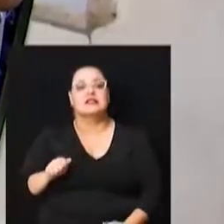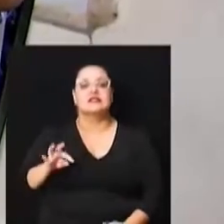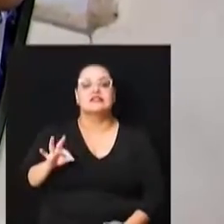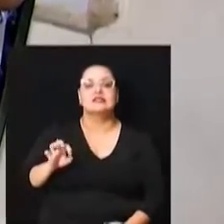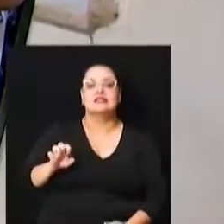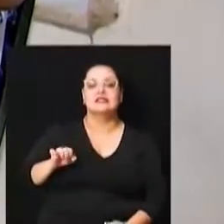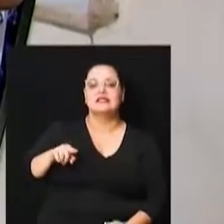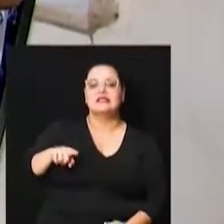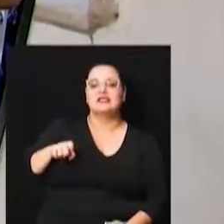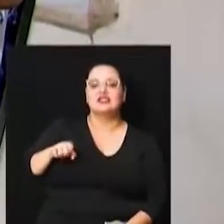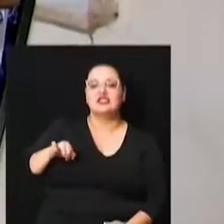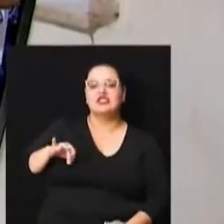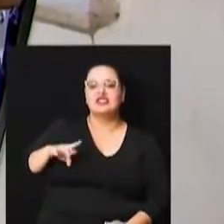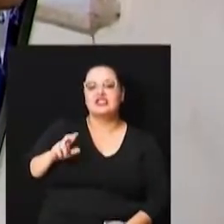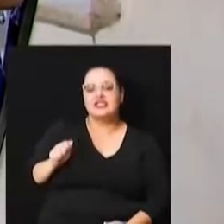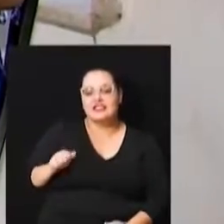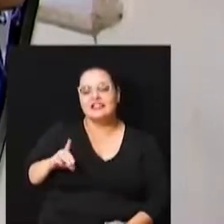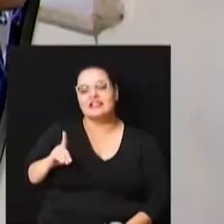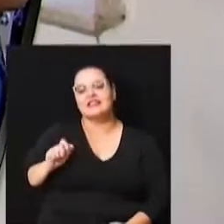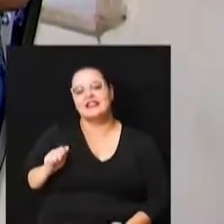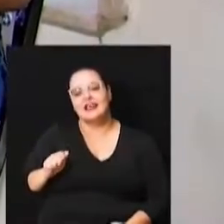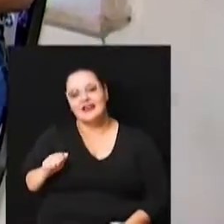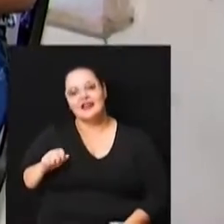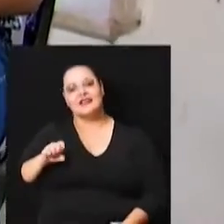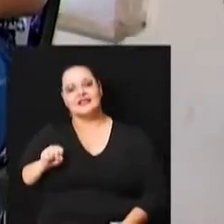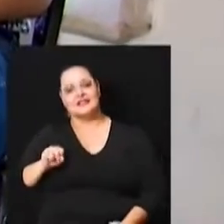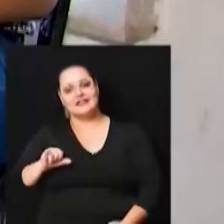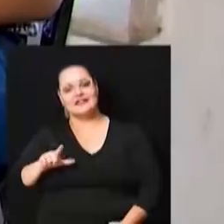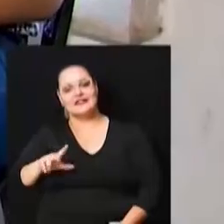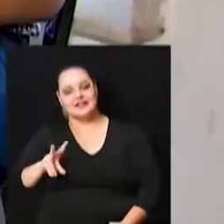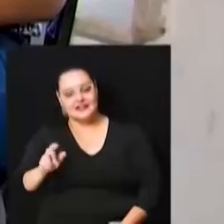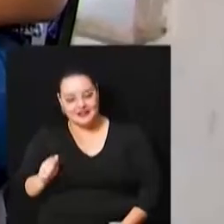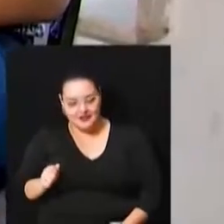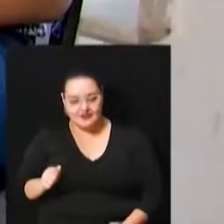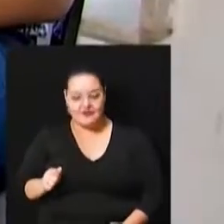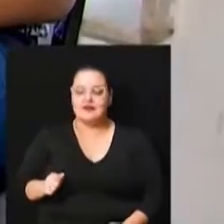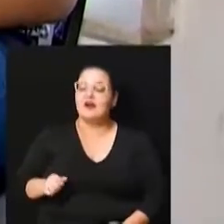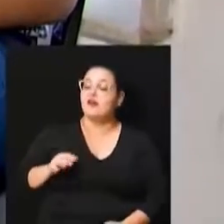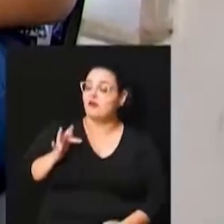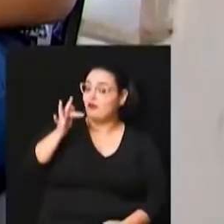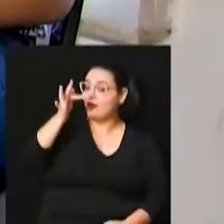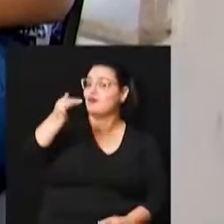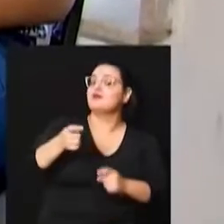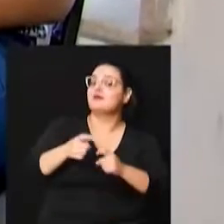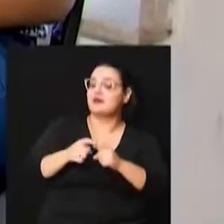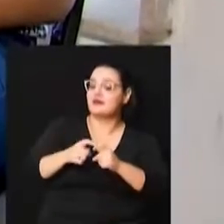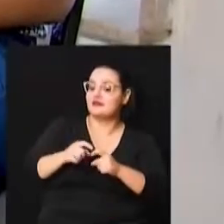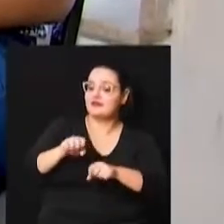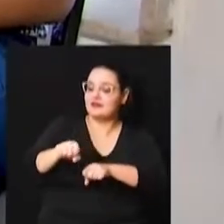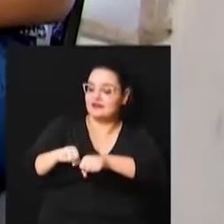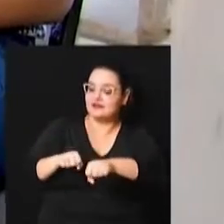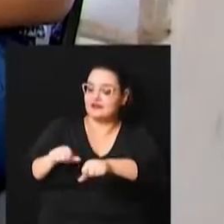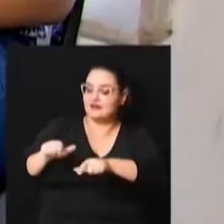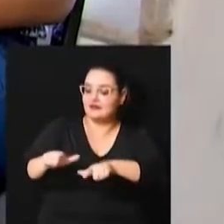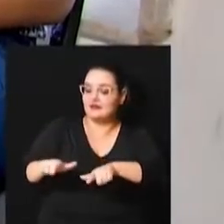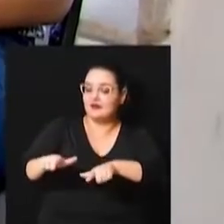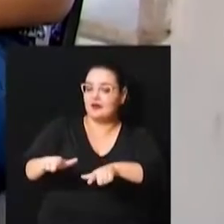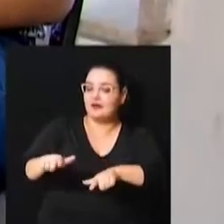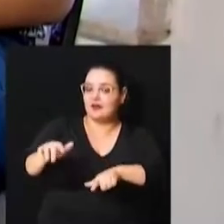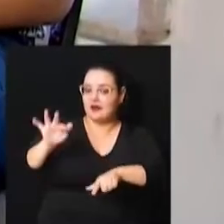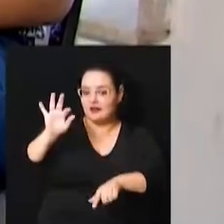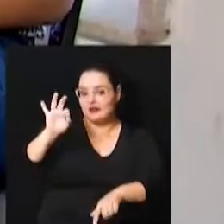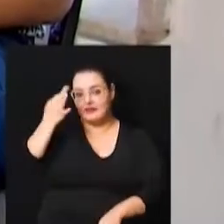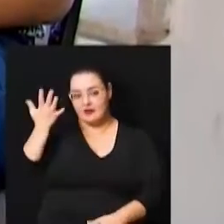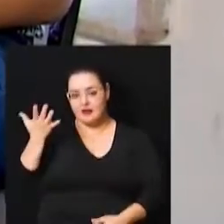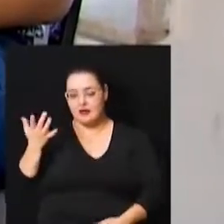Silva, futura médica, não é, que vai se formar na França. Você falou aí que quem